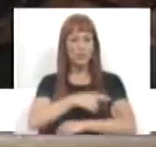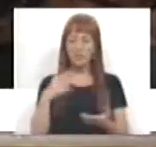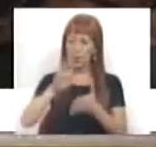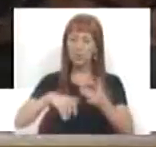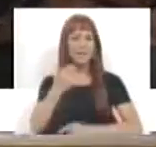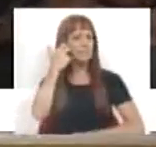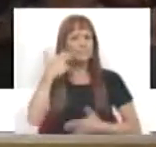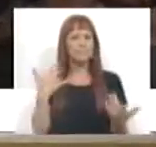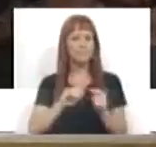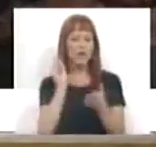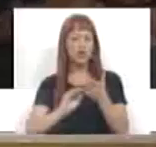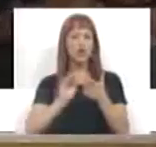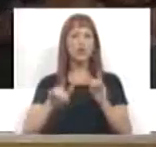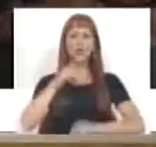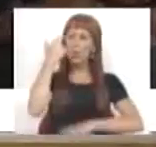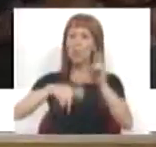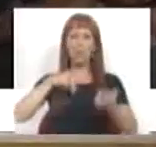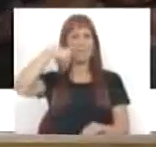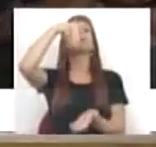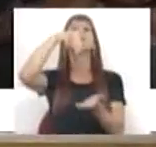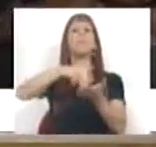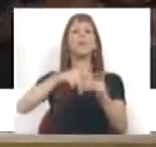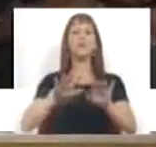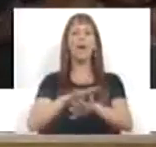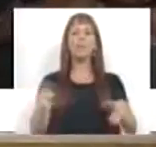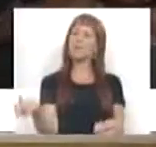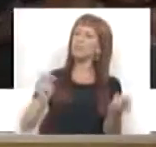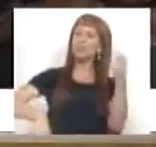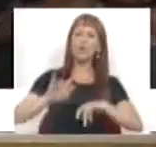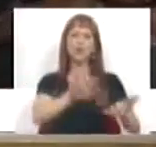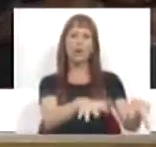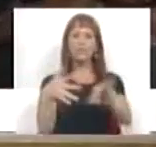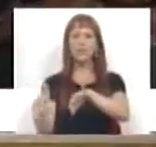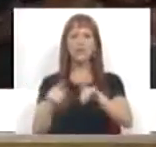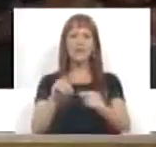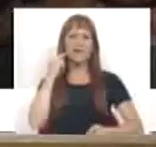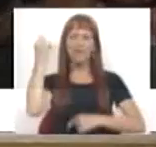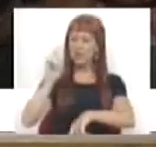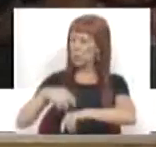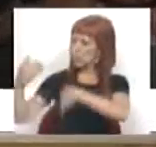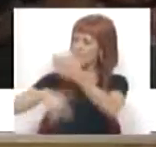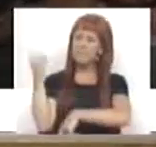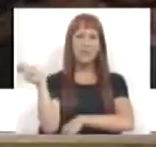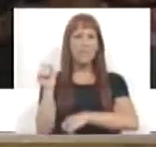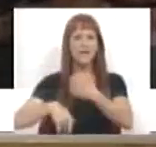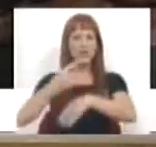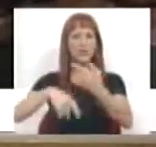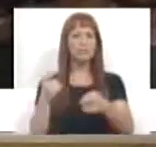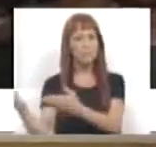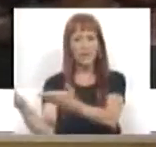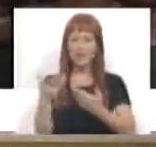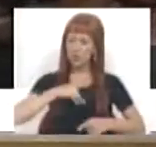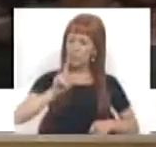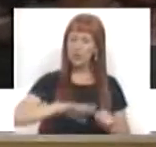texto orgulhosamente escrito por um povo de pé, acabado de chegar da Revolução, essa viagem no tempo que em poucos meses